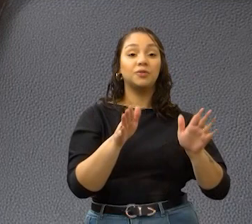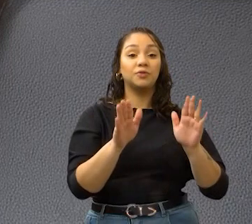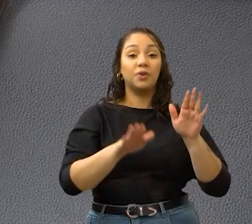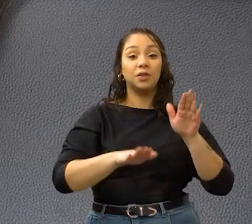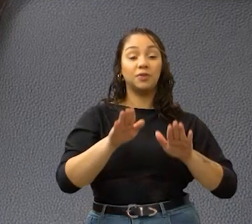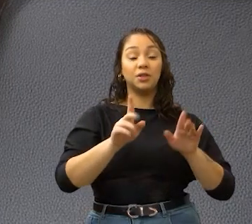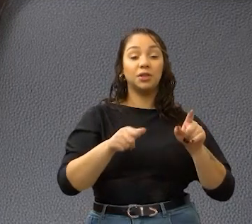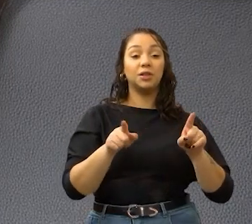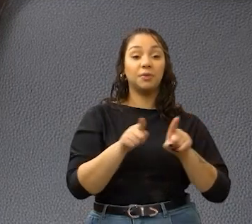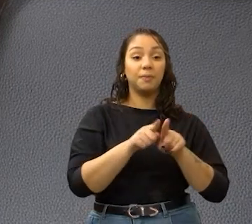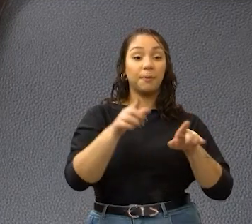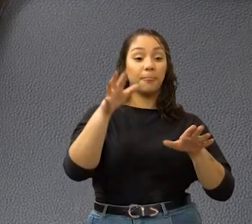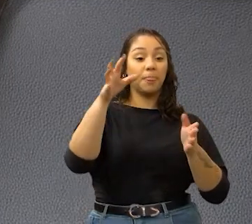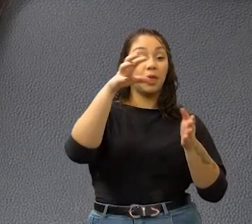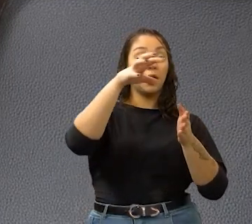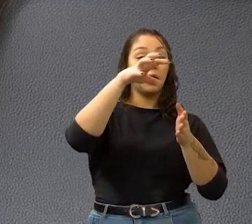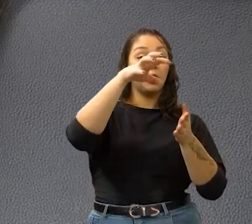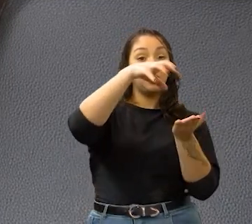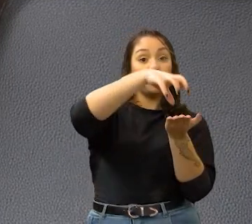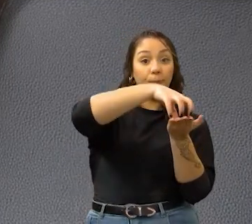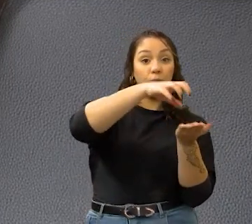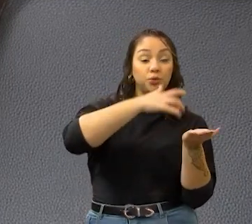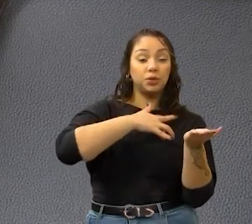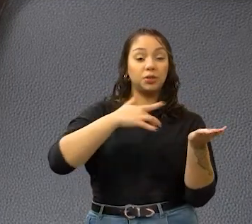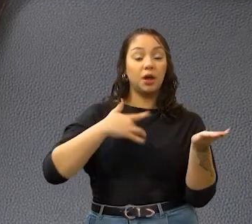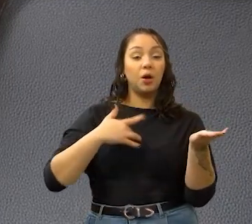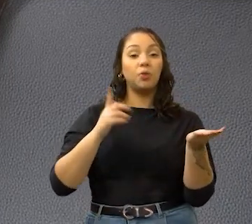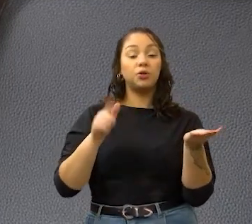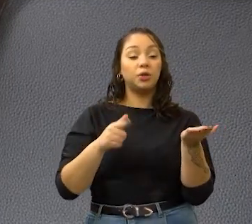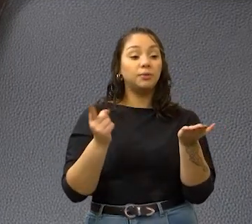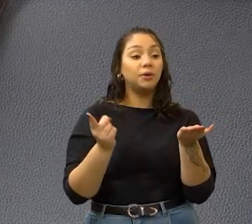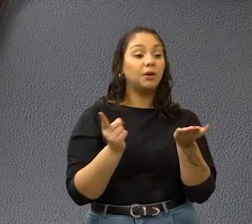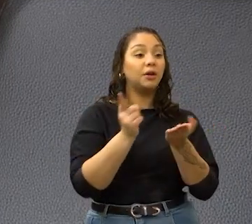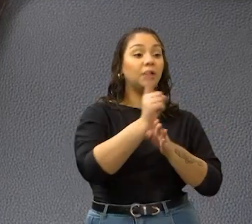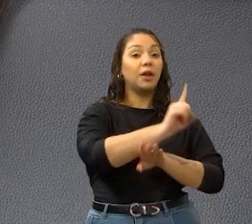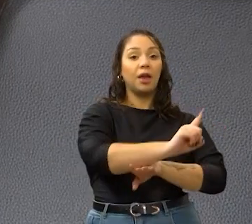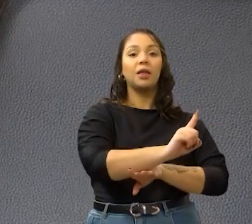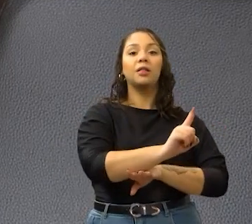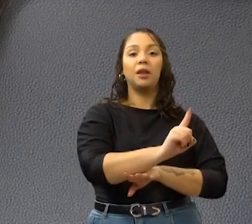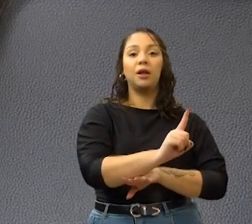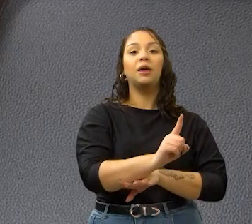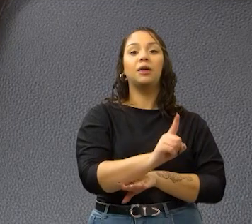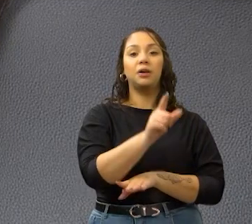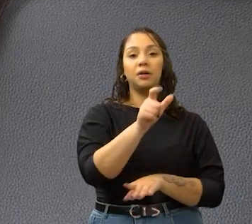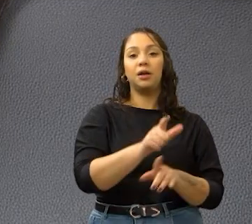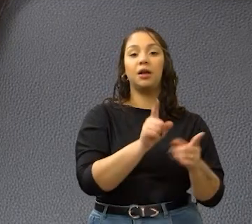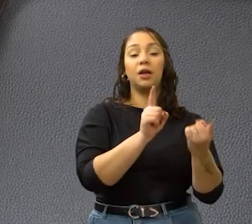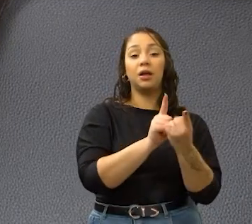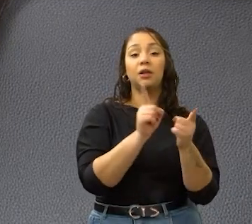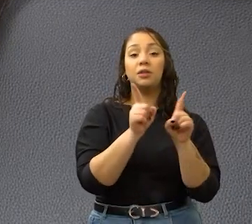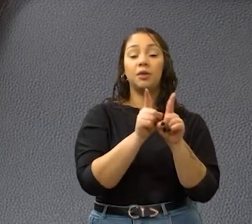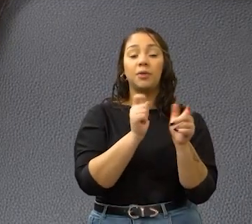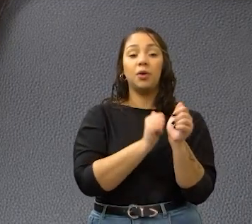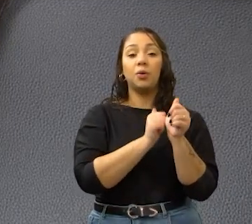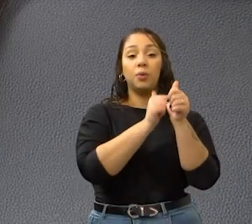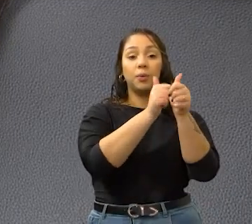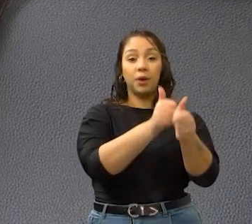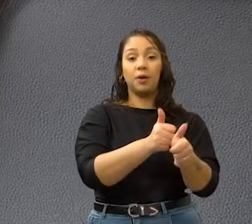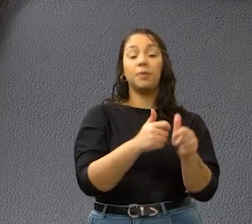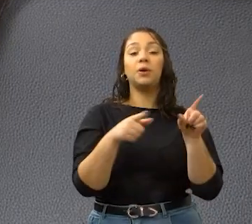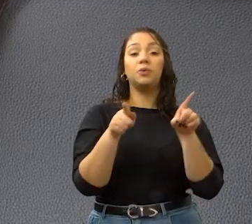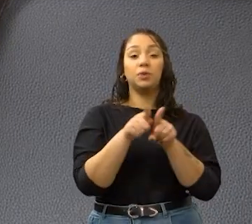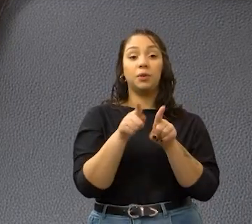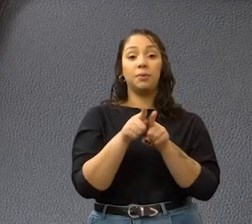a porta de entrada, muitas vezes, de muitas pessoas no posto de saúde, né, no famoso postinho. Eles que fazem, muitas vezes, o